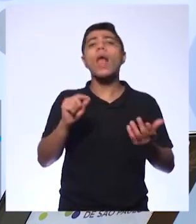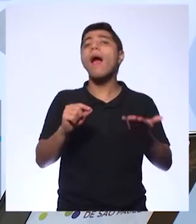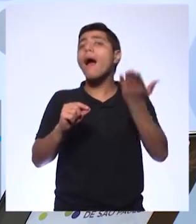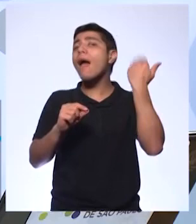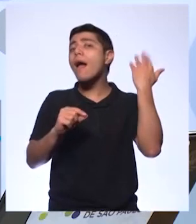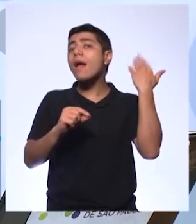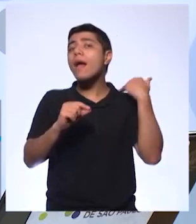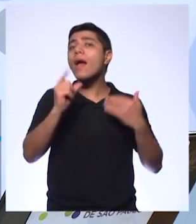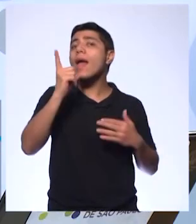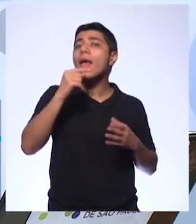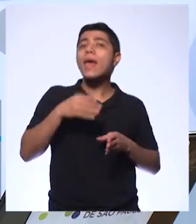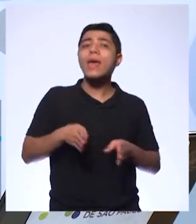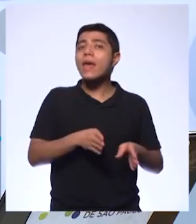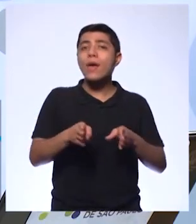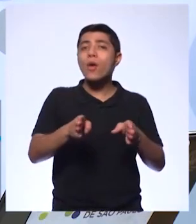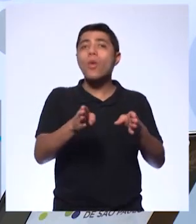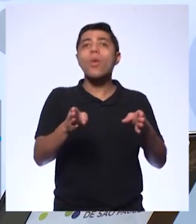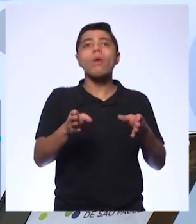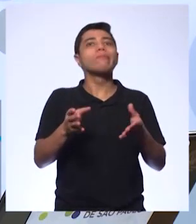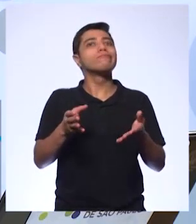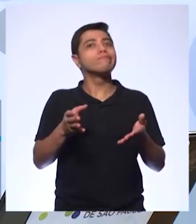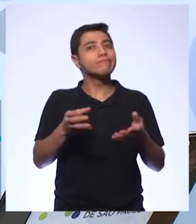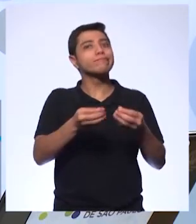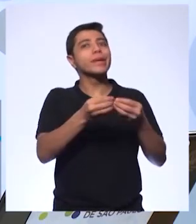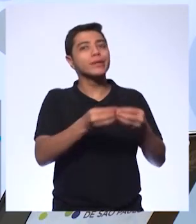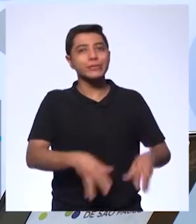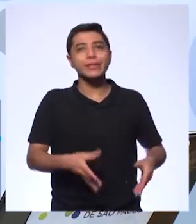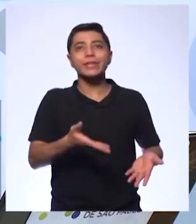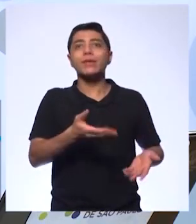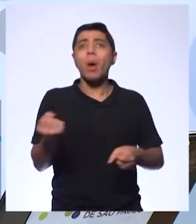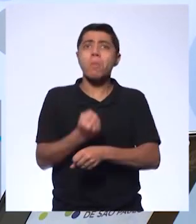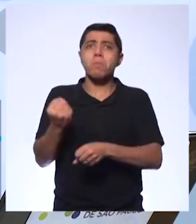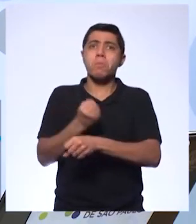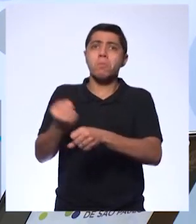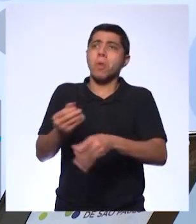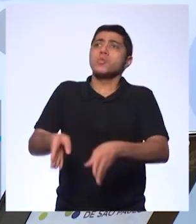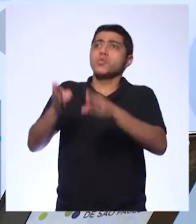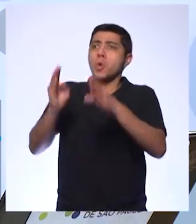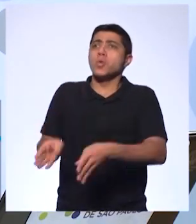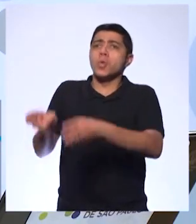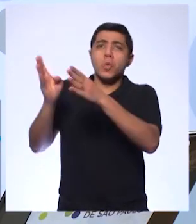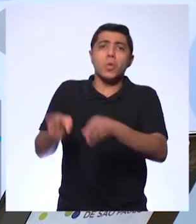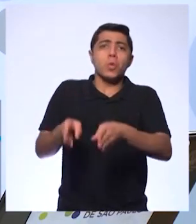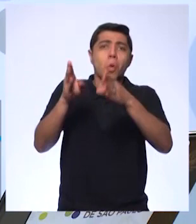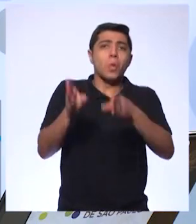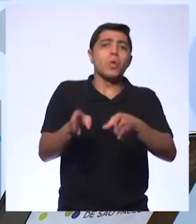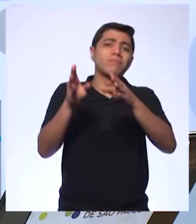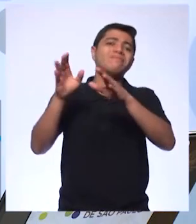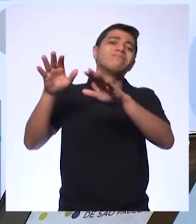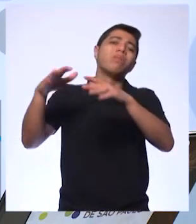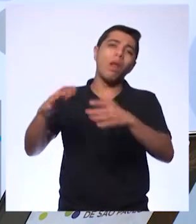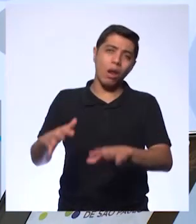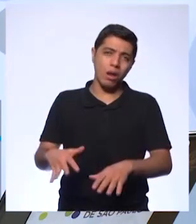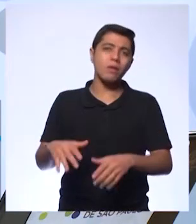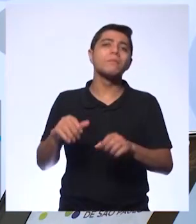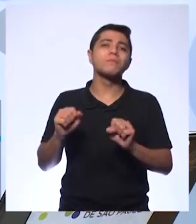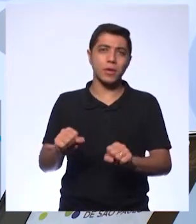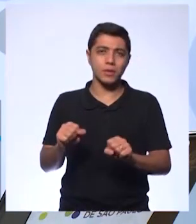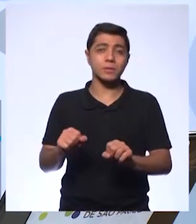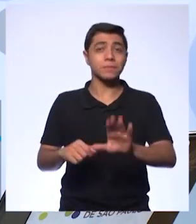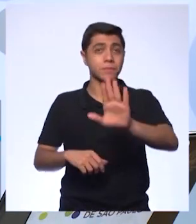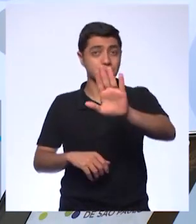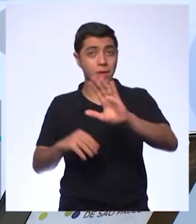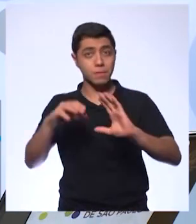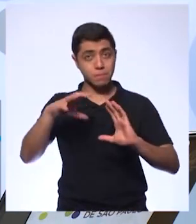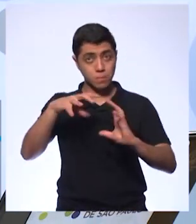ou diminuíram esses leitos. Então, é importante retratar isso. Agora, em outras regiões do mundo, há outros tipos de